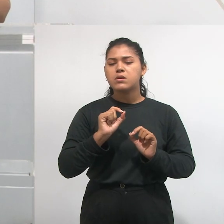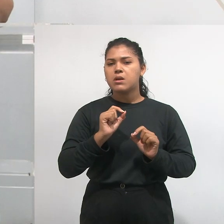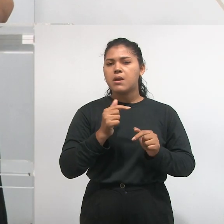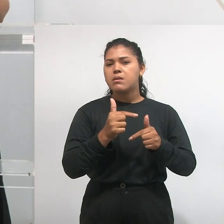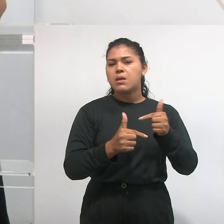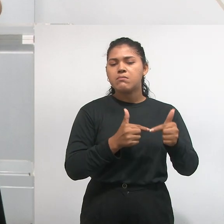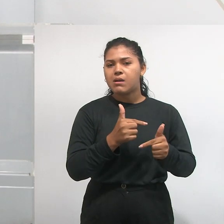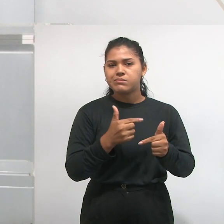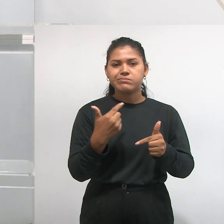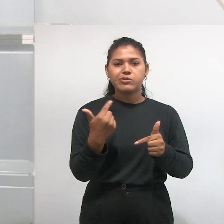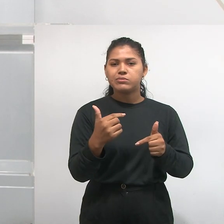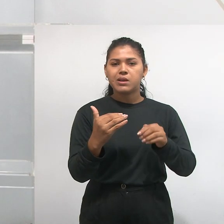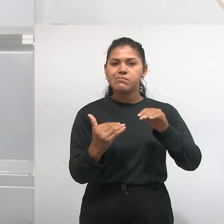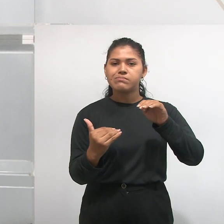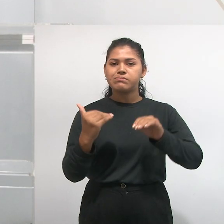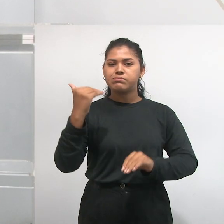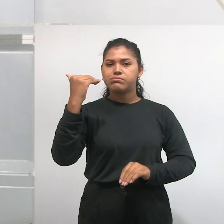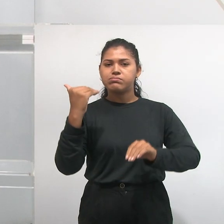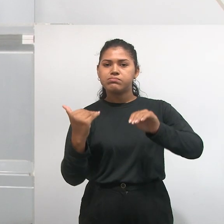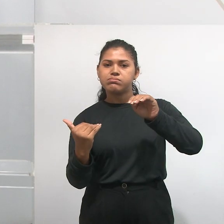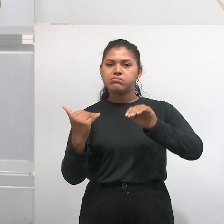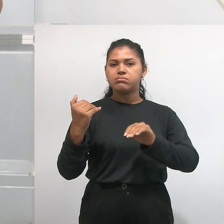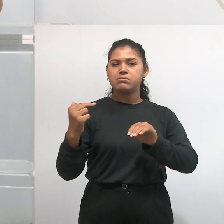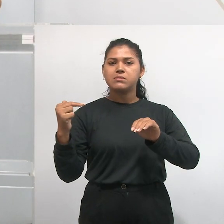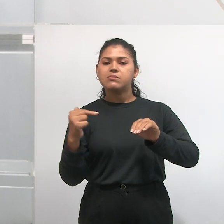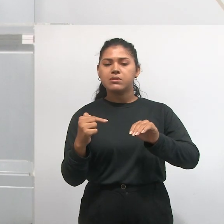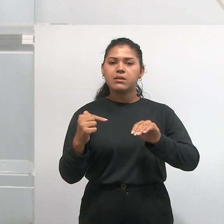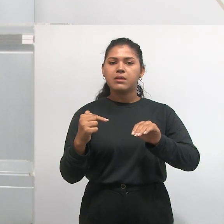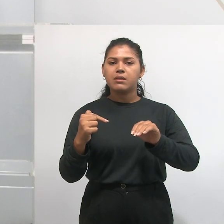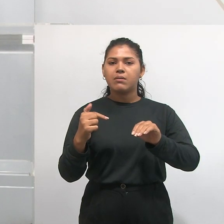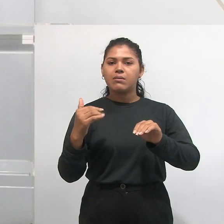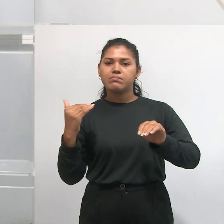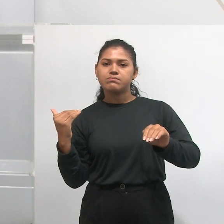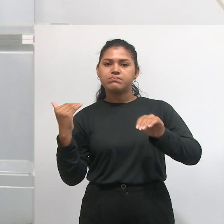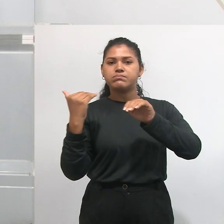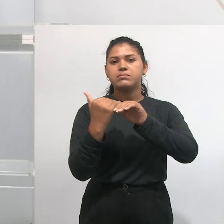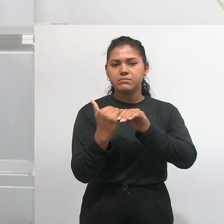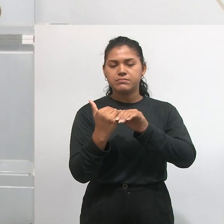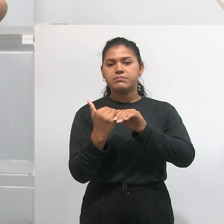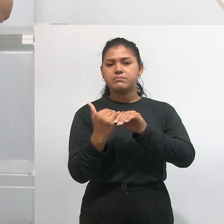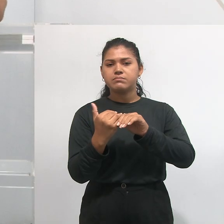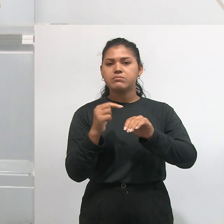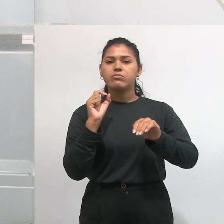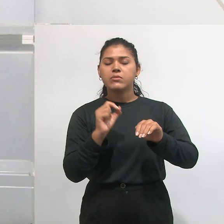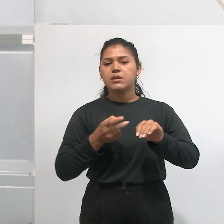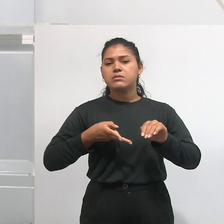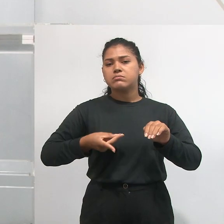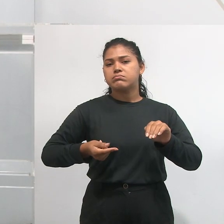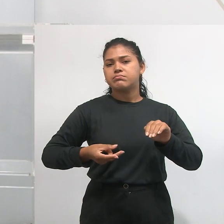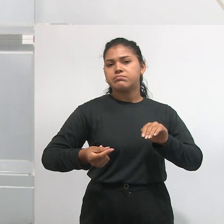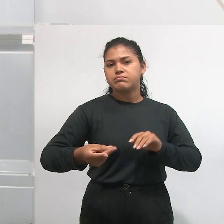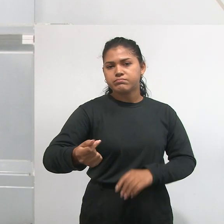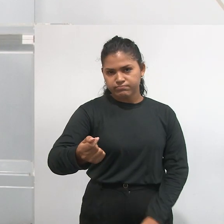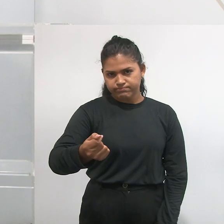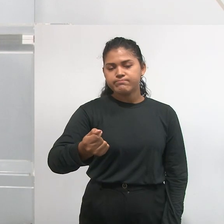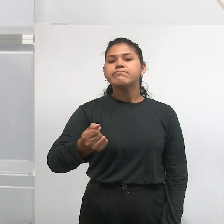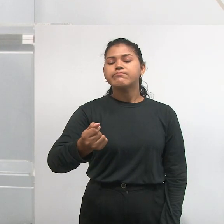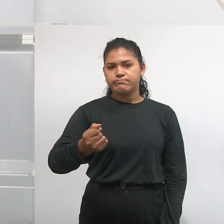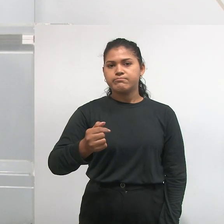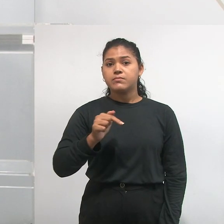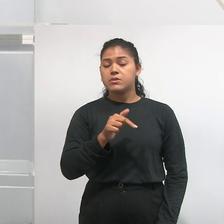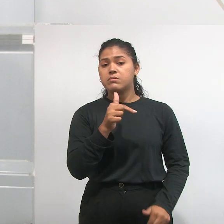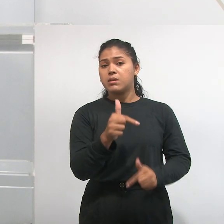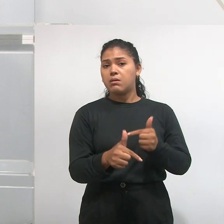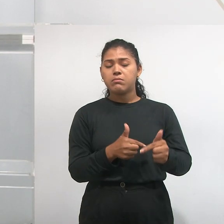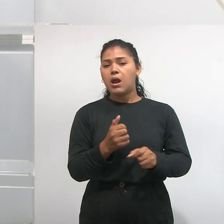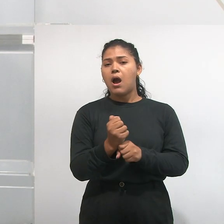têm equilíbrio, elas não acontecem temporariamente, elas estão acontecendo consequentemente